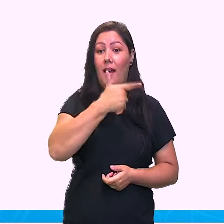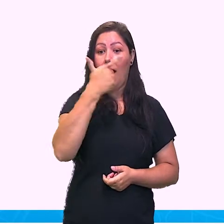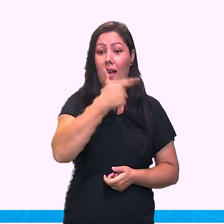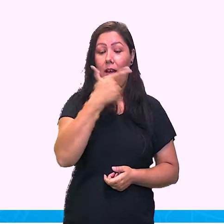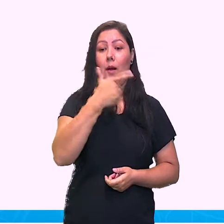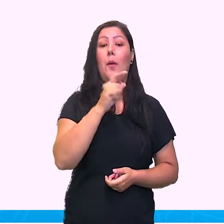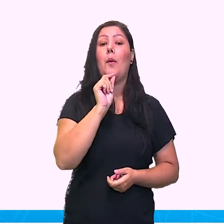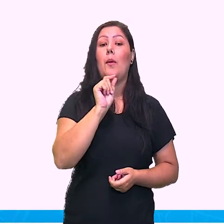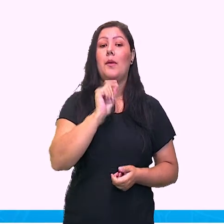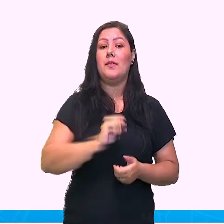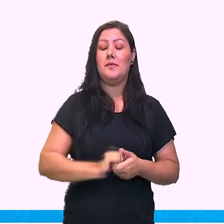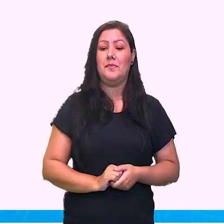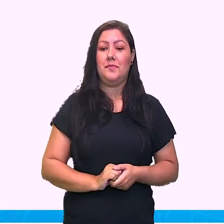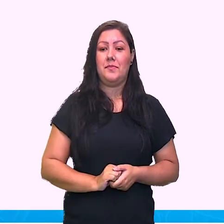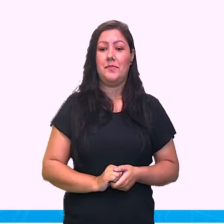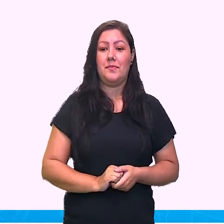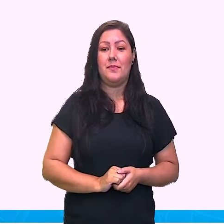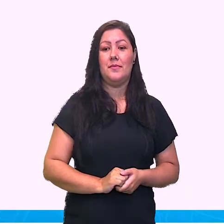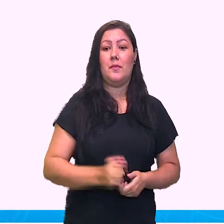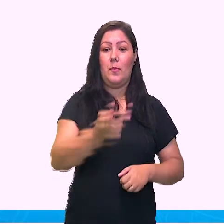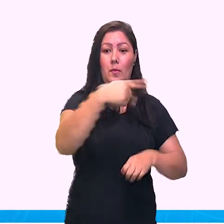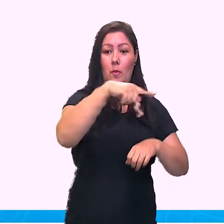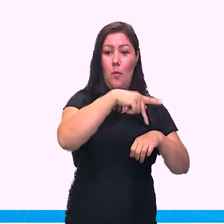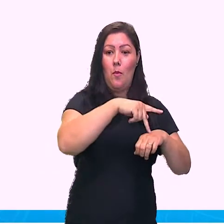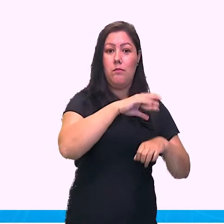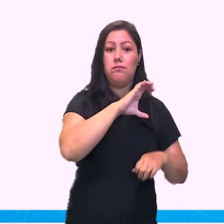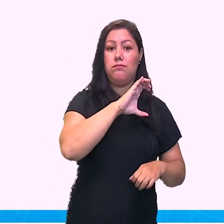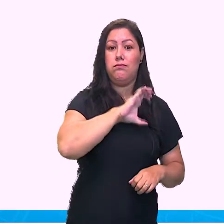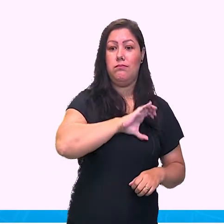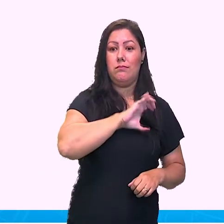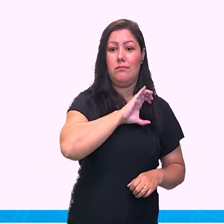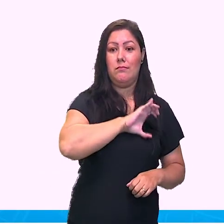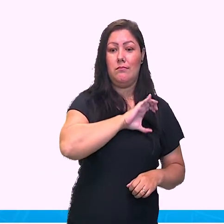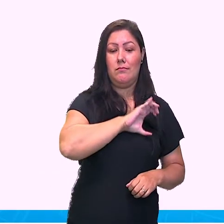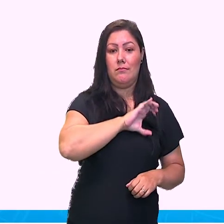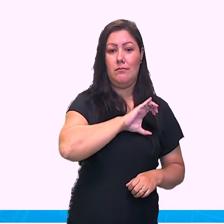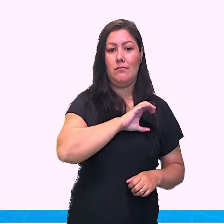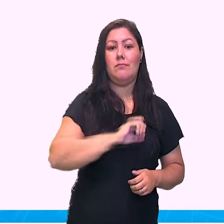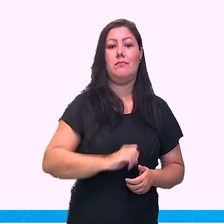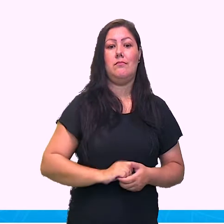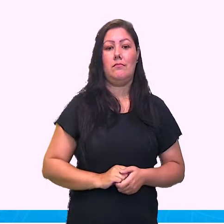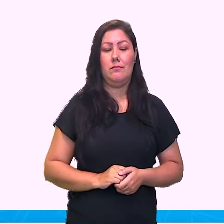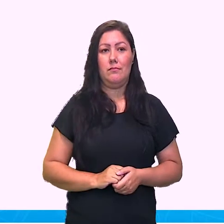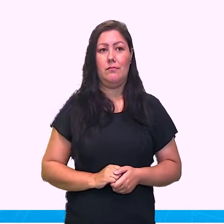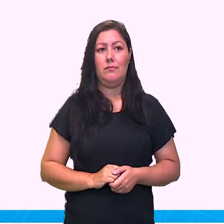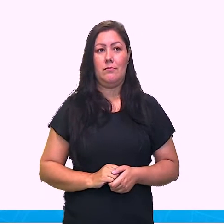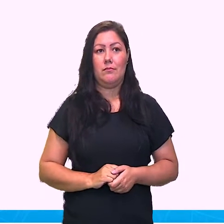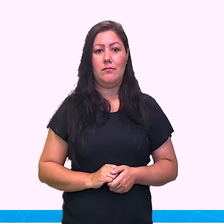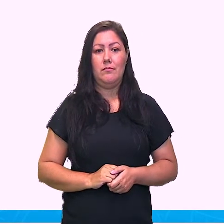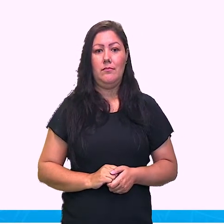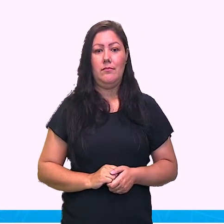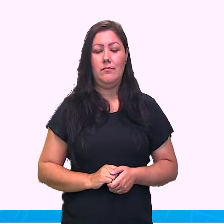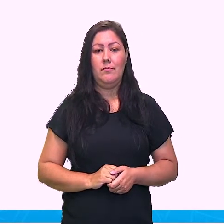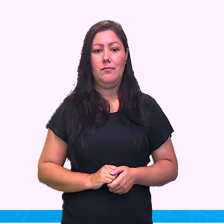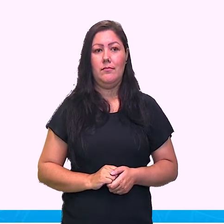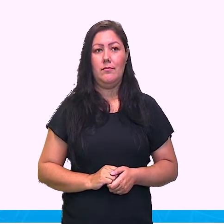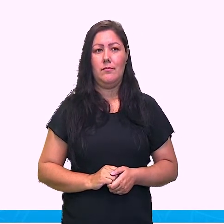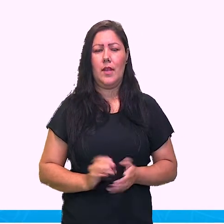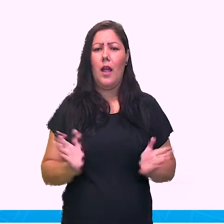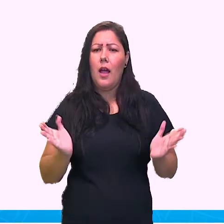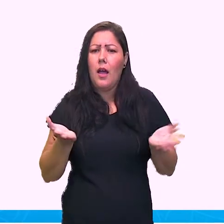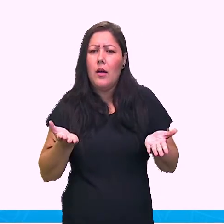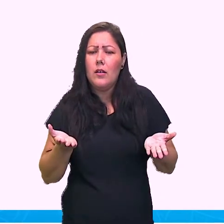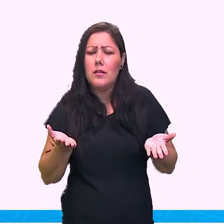lugar, o Canadá. Está aqui. Agora, você